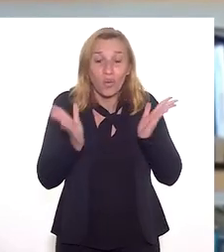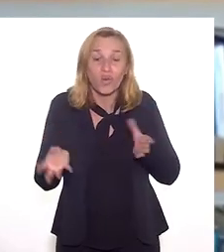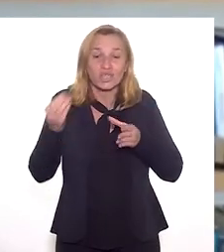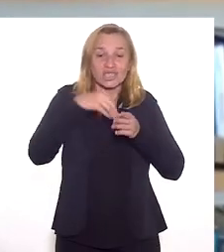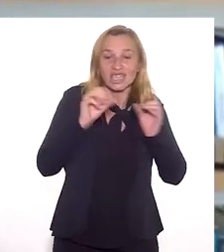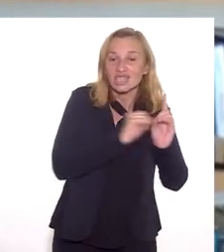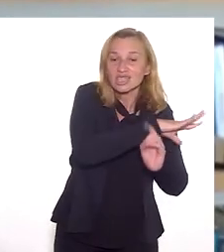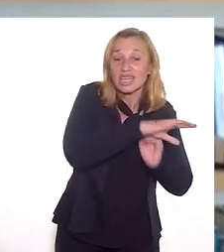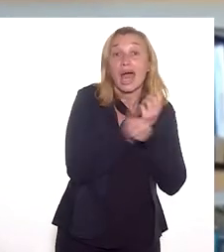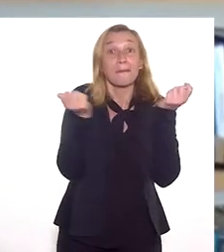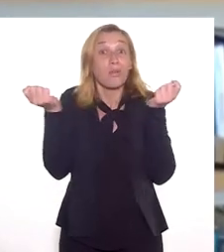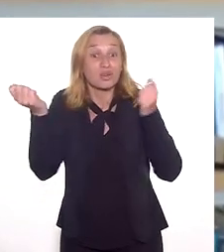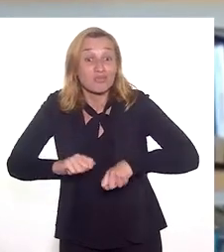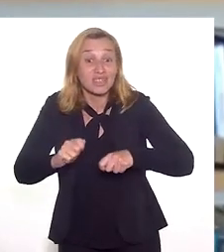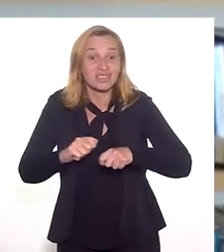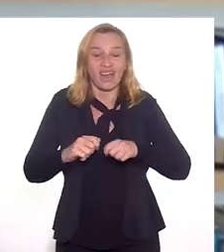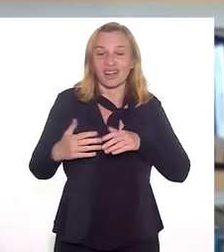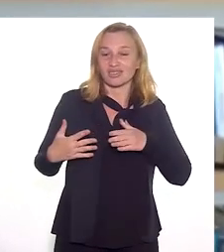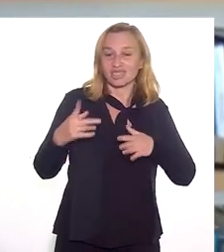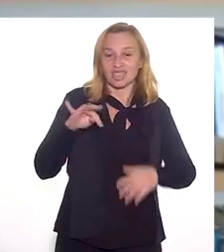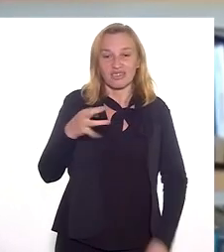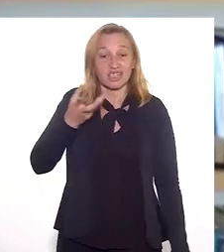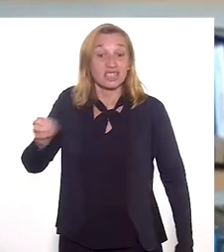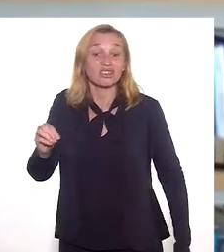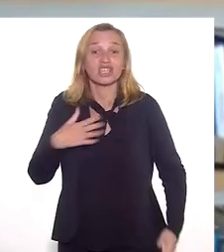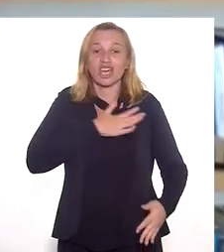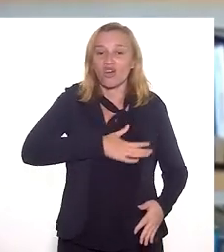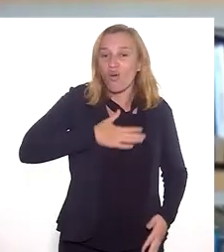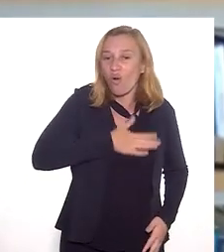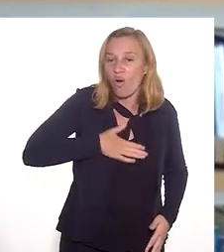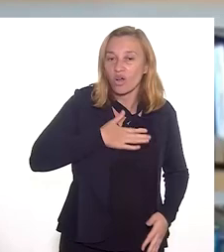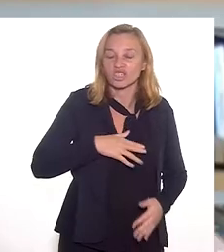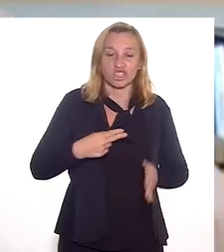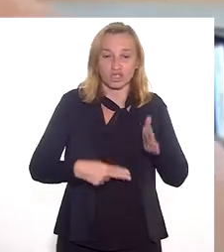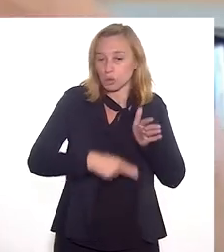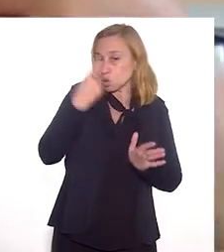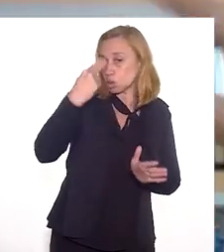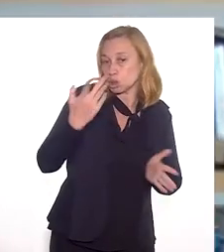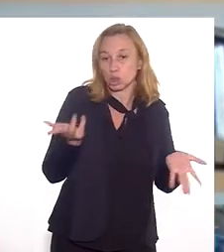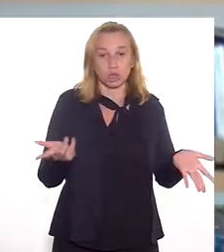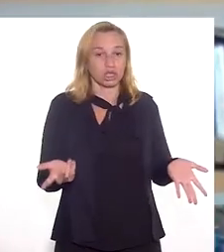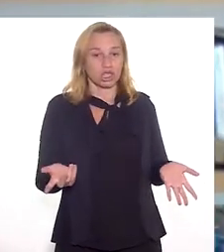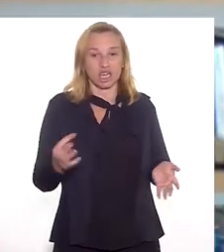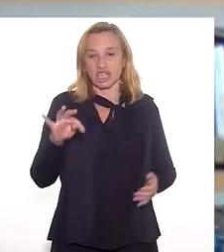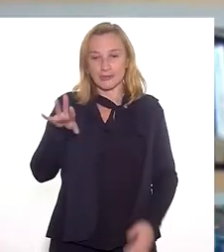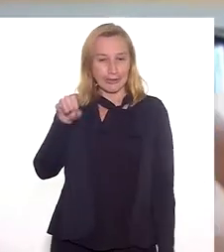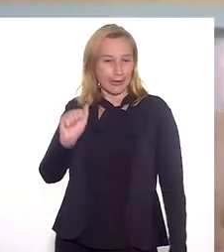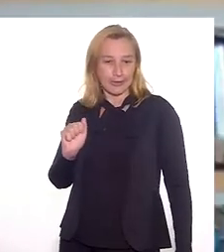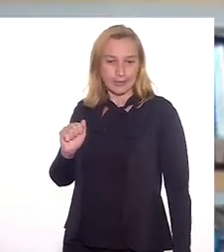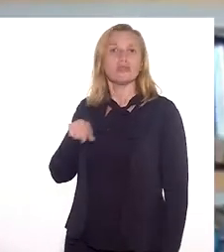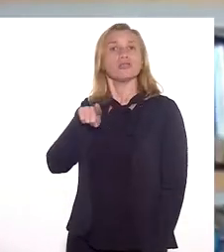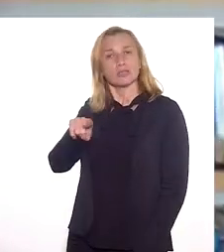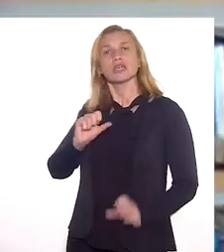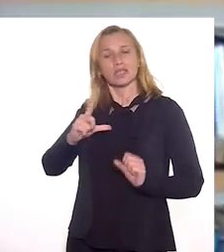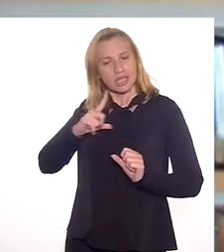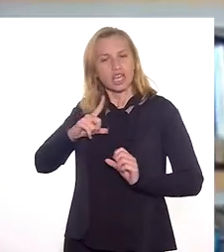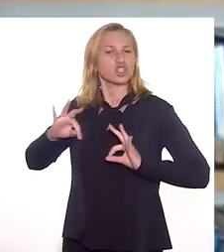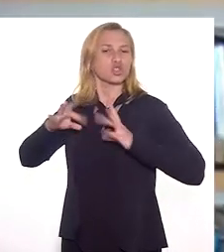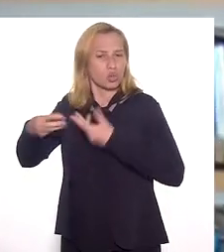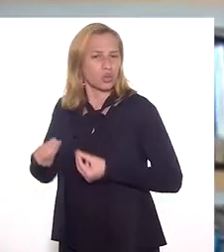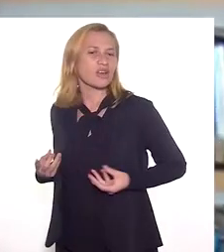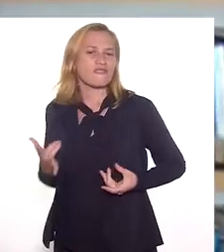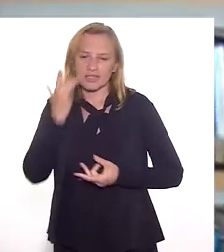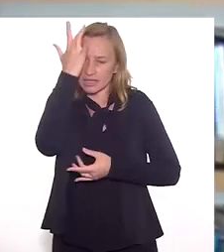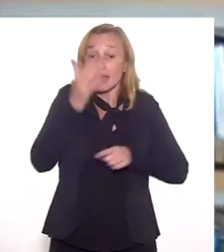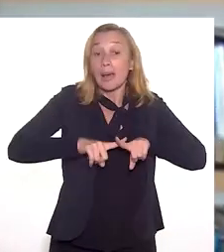que existe hoje na sociedade a possibilidade de uma intervenção para quem gosta, de uma intervenção cirúrgica, estética. Você